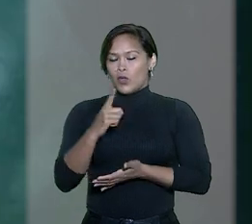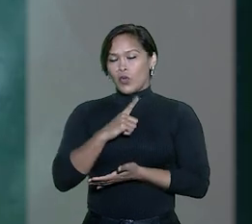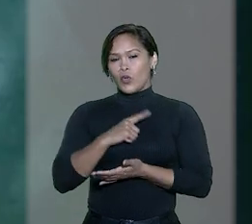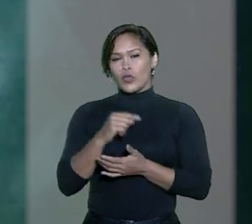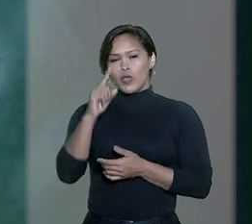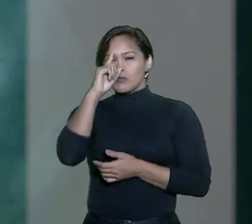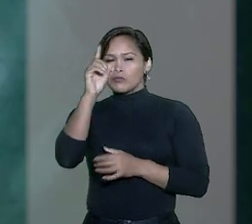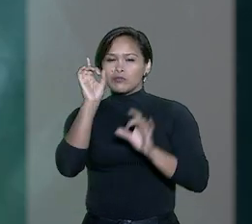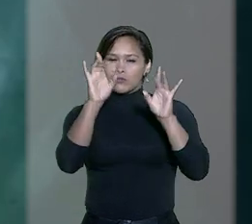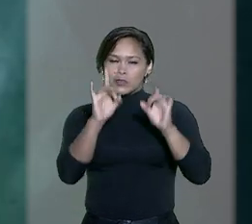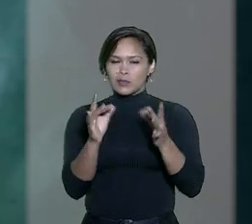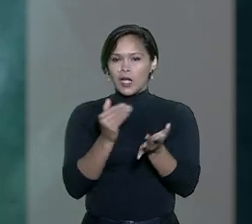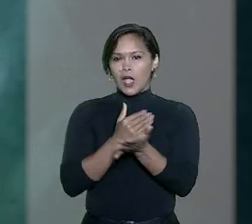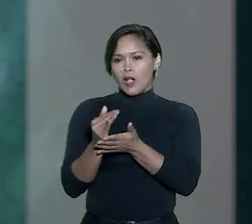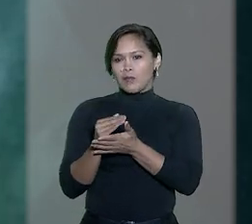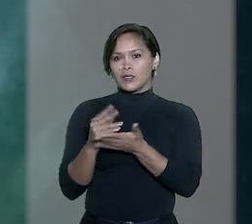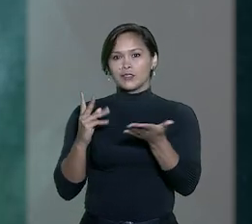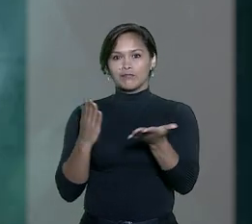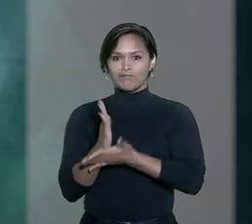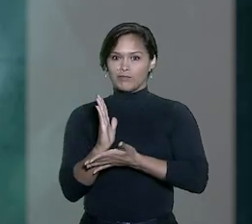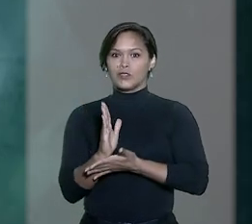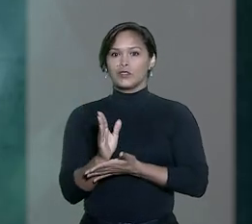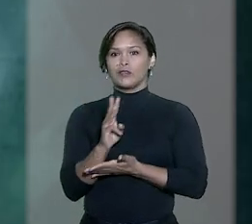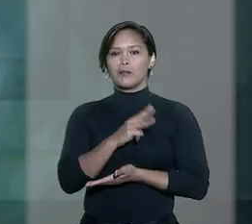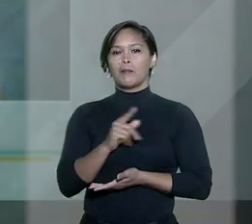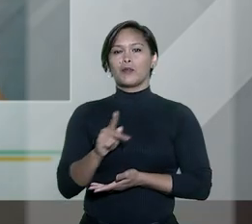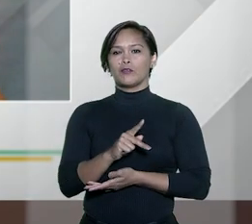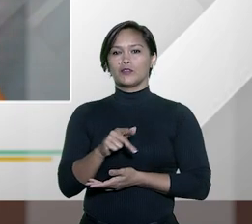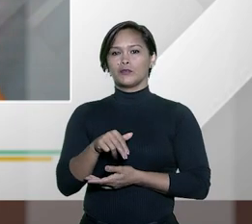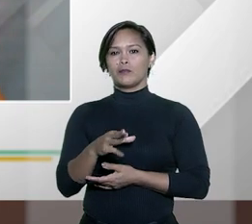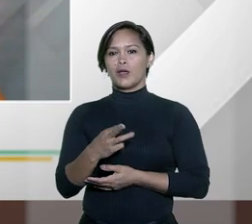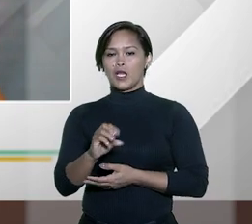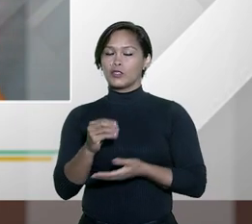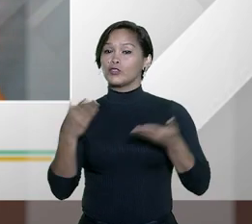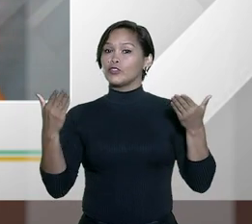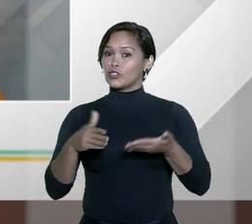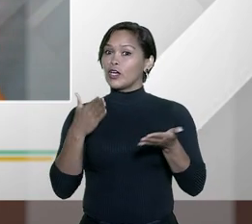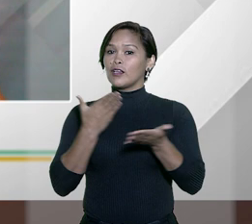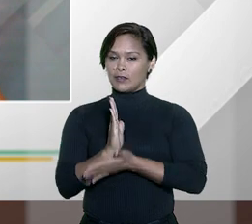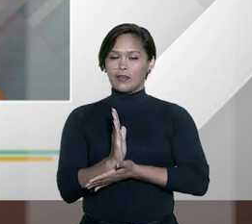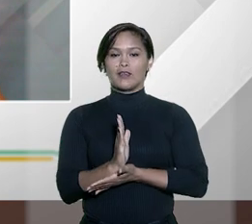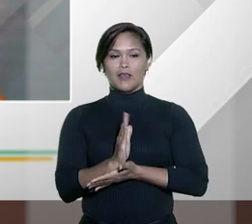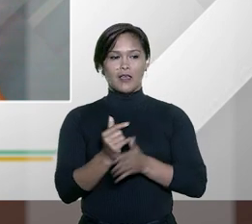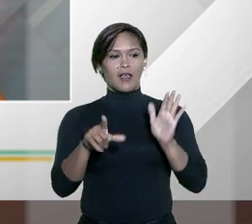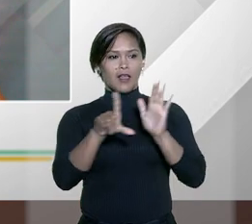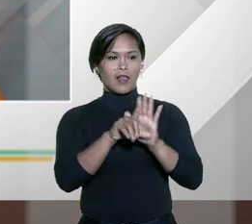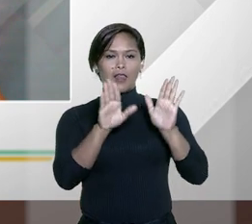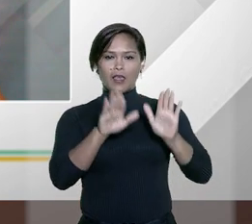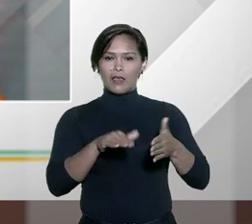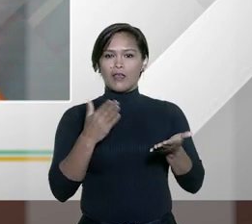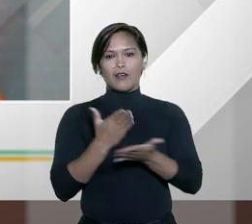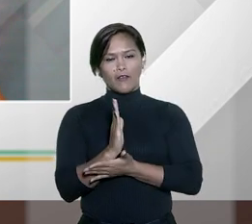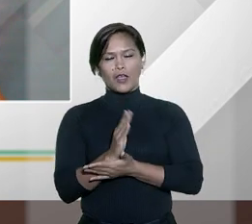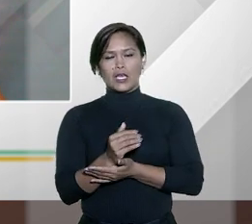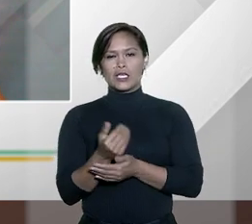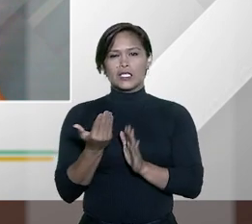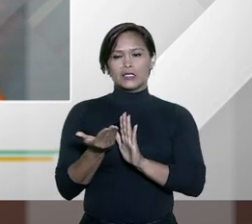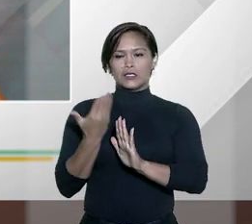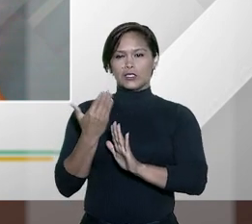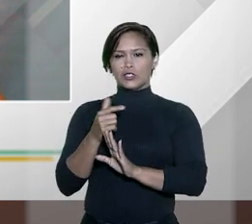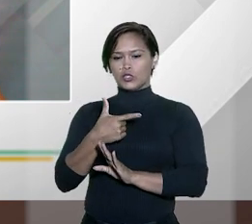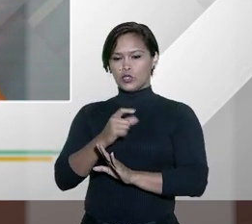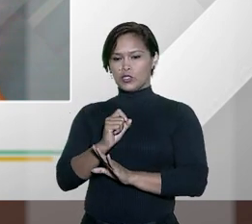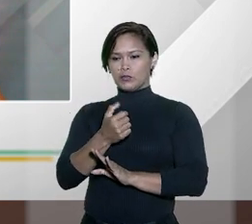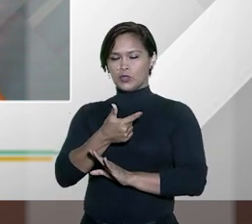data específica para começarem a valer, professor Marco? Já estão valendo, Thiago. Já valem aqui